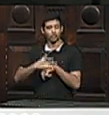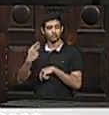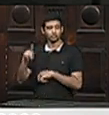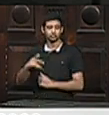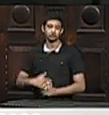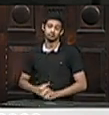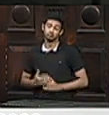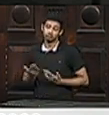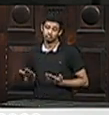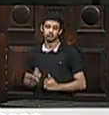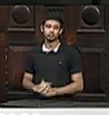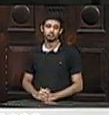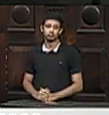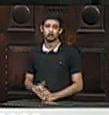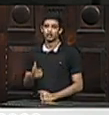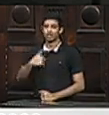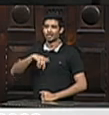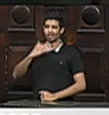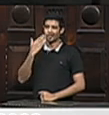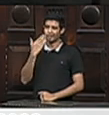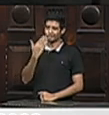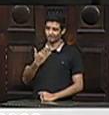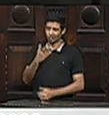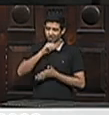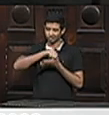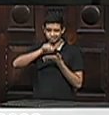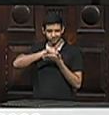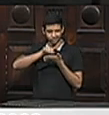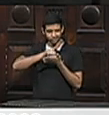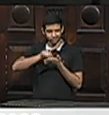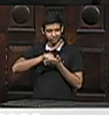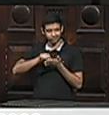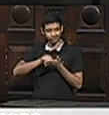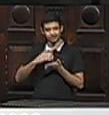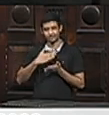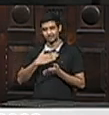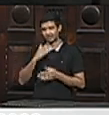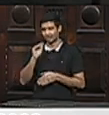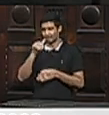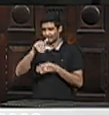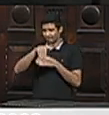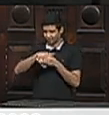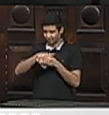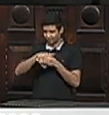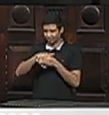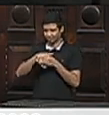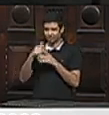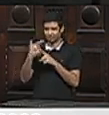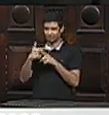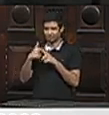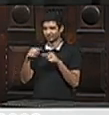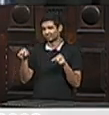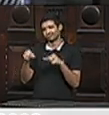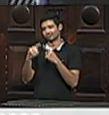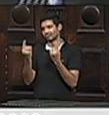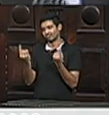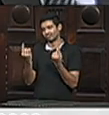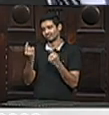artigos e parágrafos que estavam inconstitucionais, mas não superou a questão